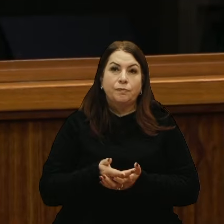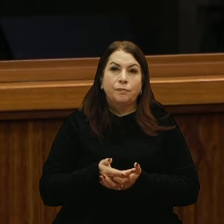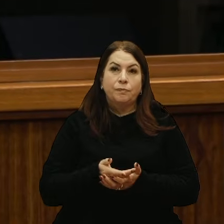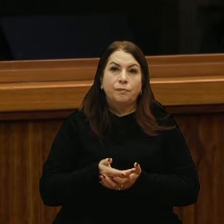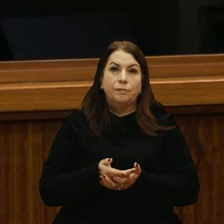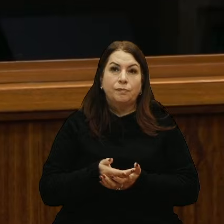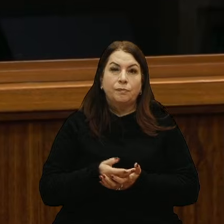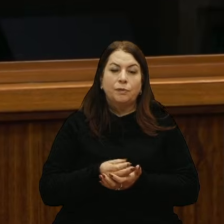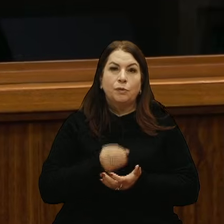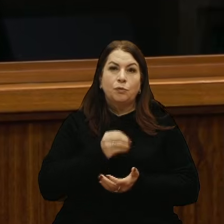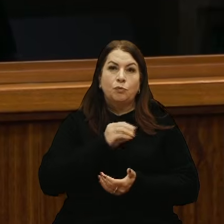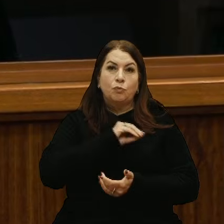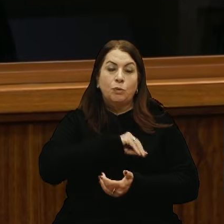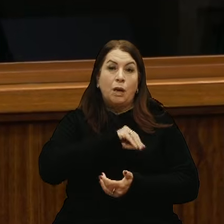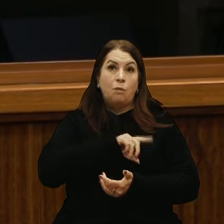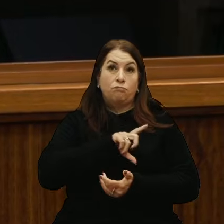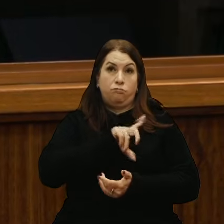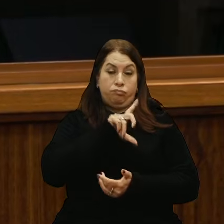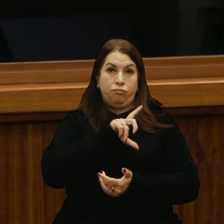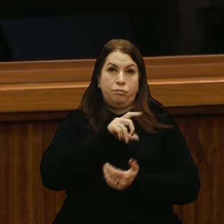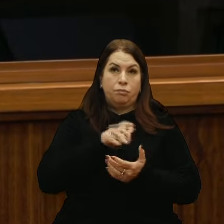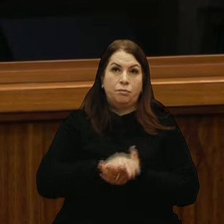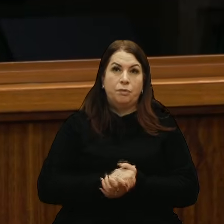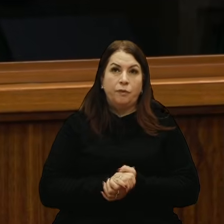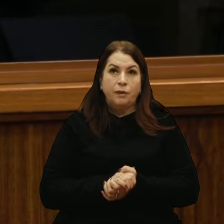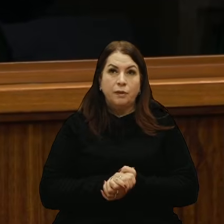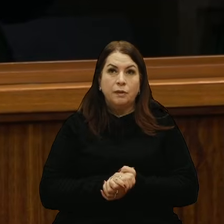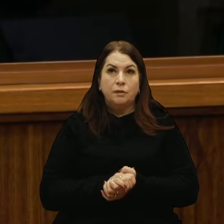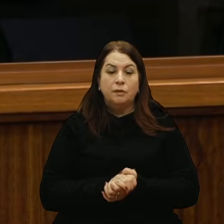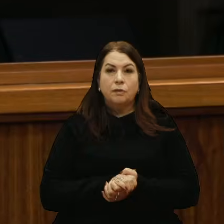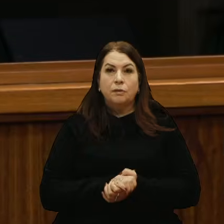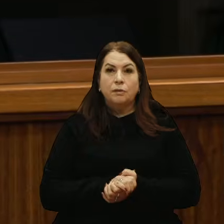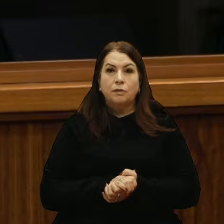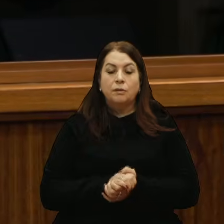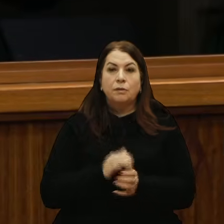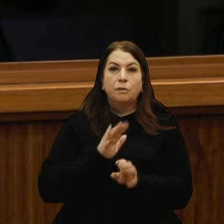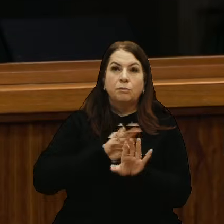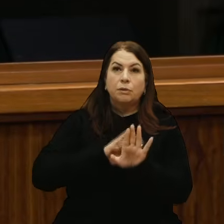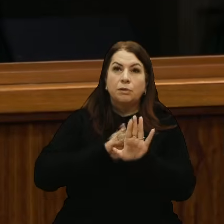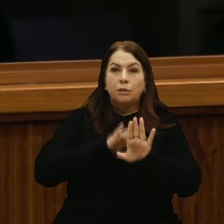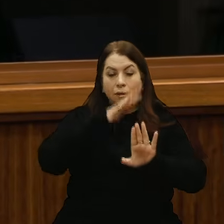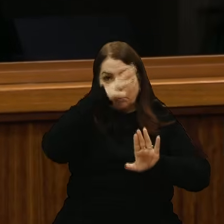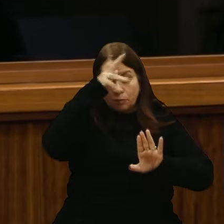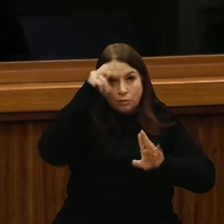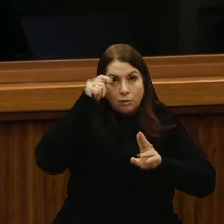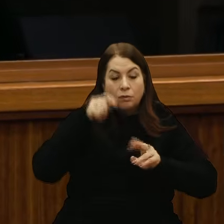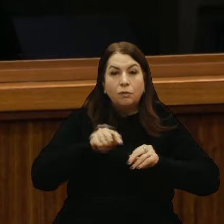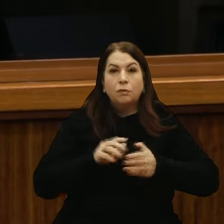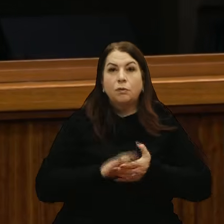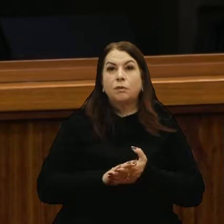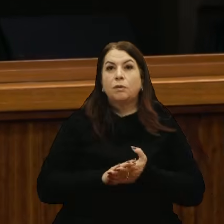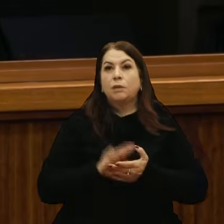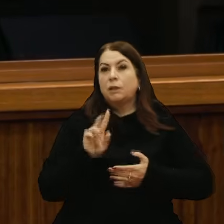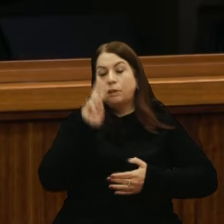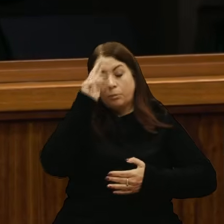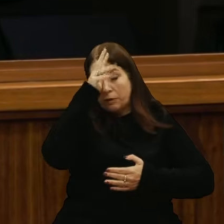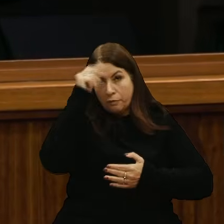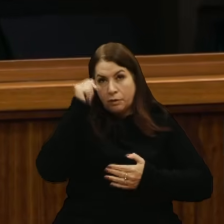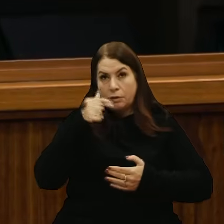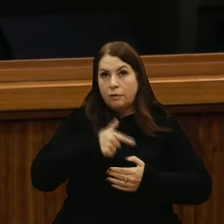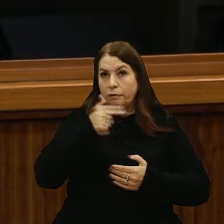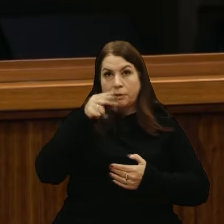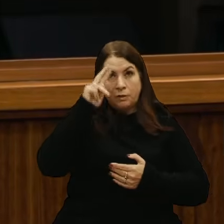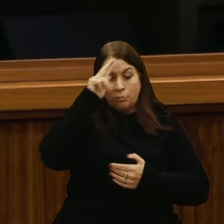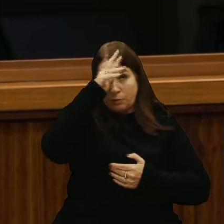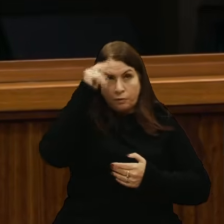valores elevados e que, por trás, nem a prefeitura, nem prefeito, nem